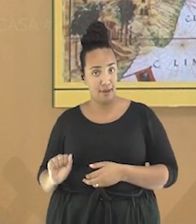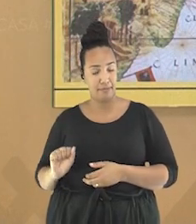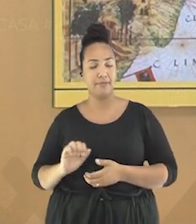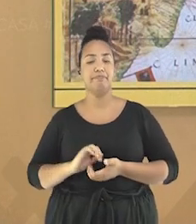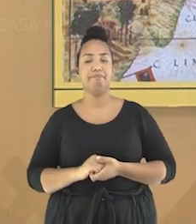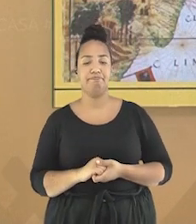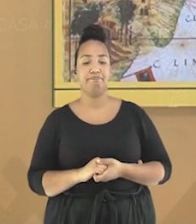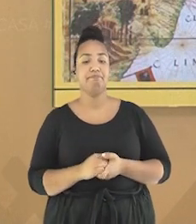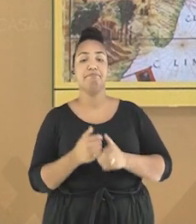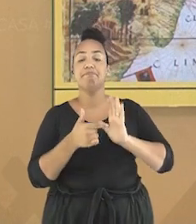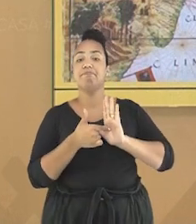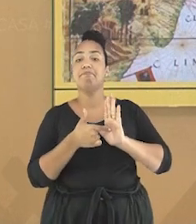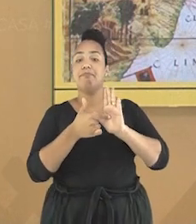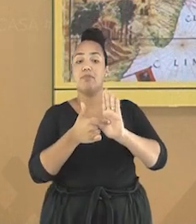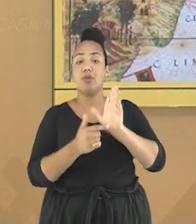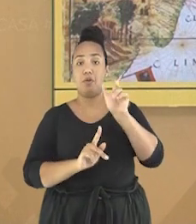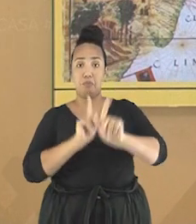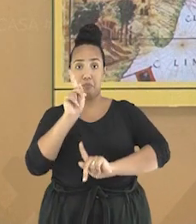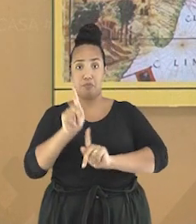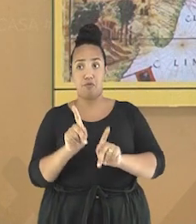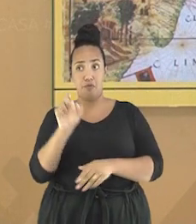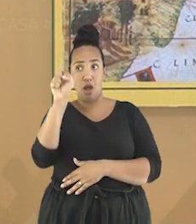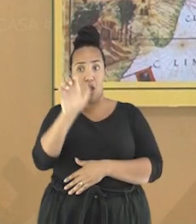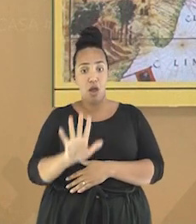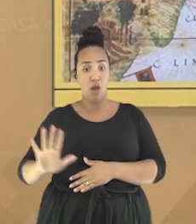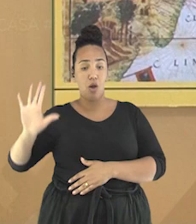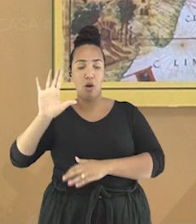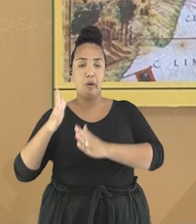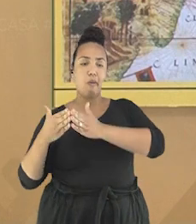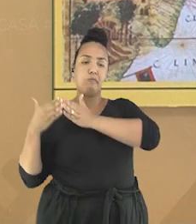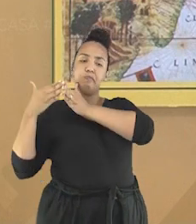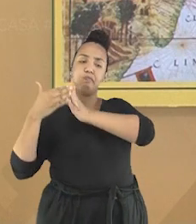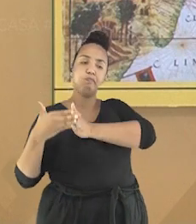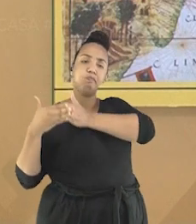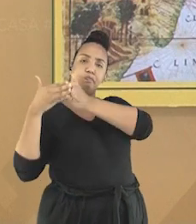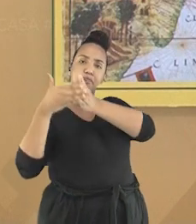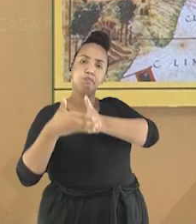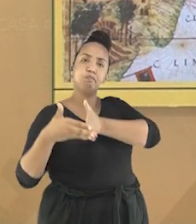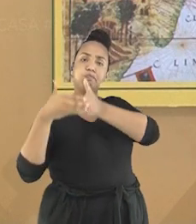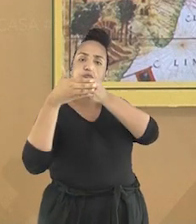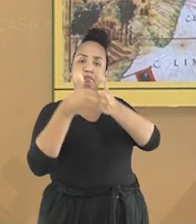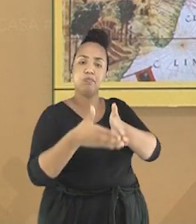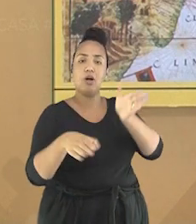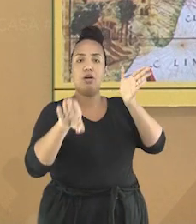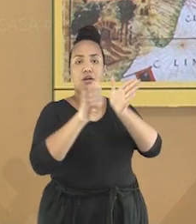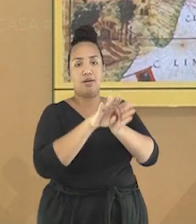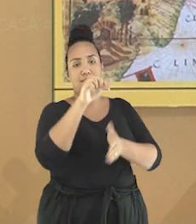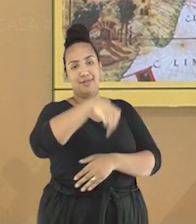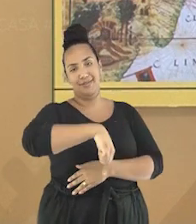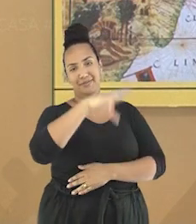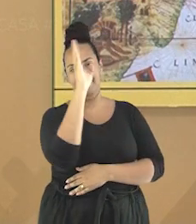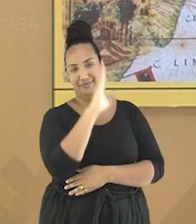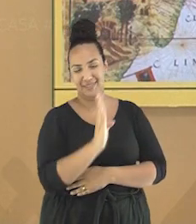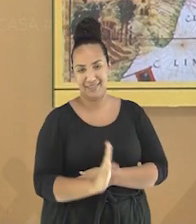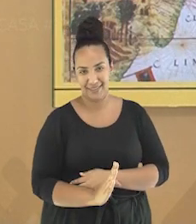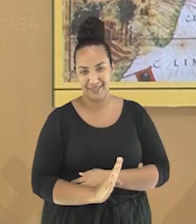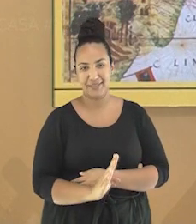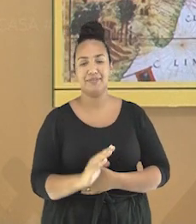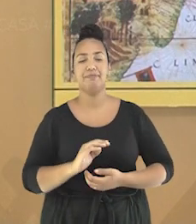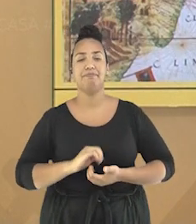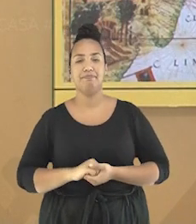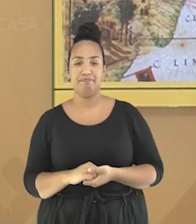que ilustra a chegada dos europeus nas suas caravelas no território indígena aqui do